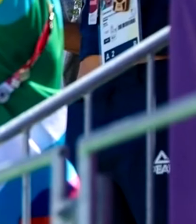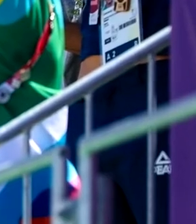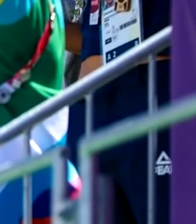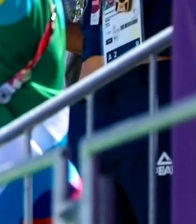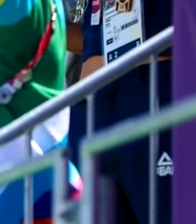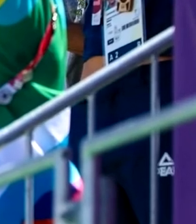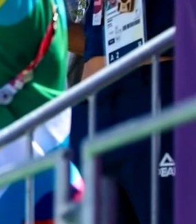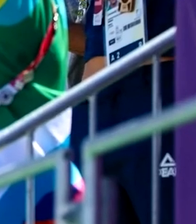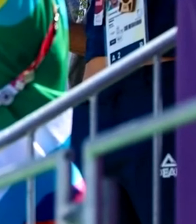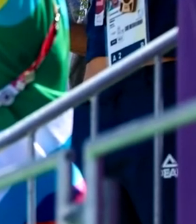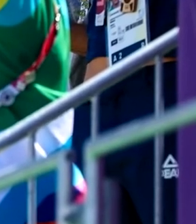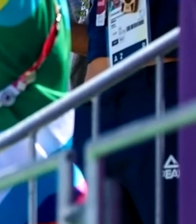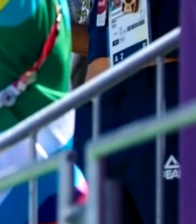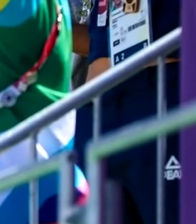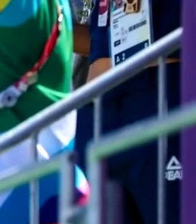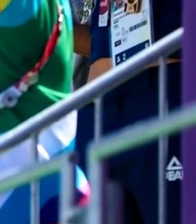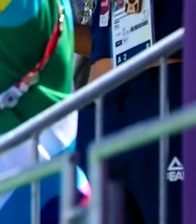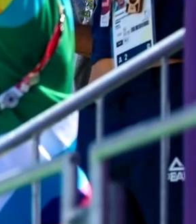Legenda Zanotto